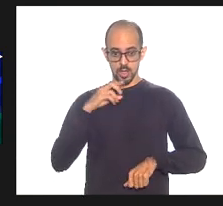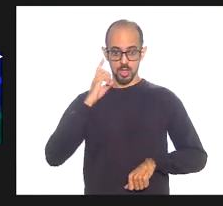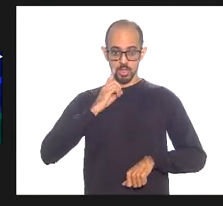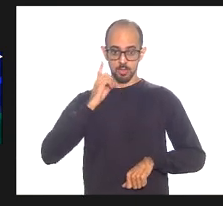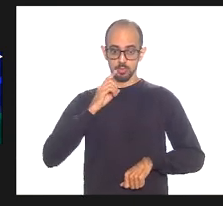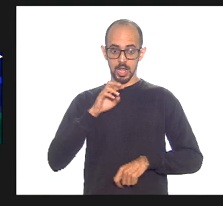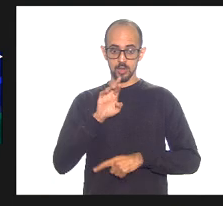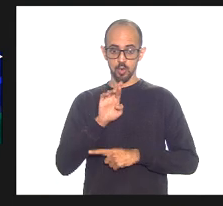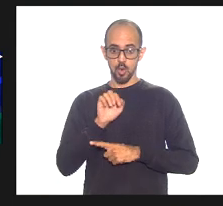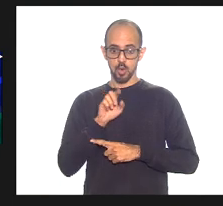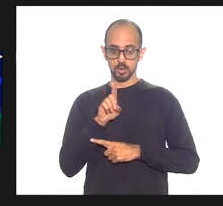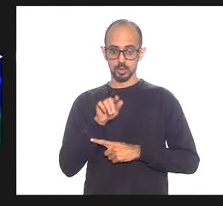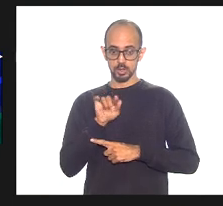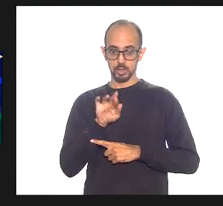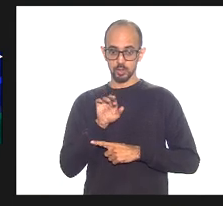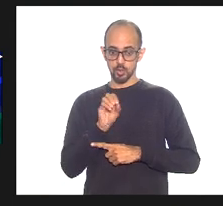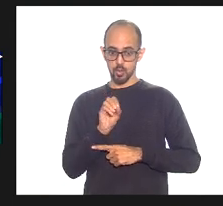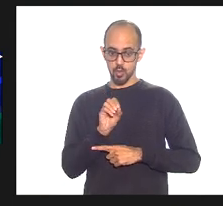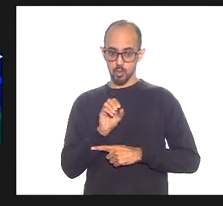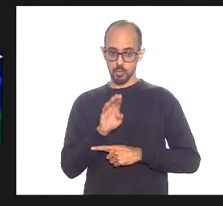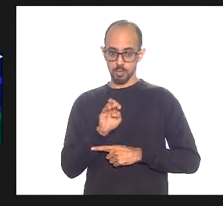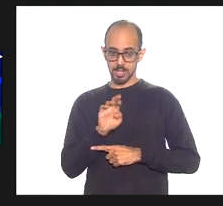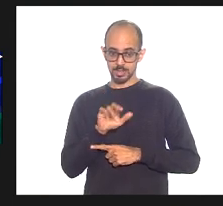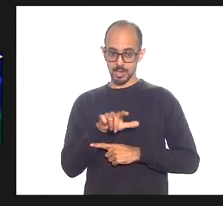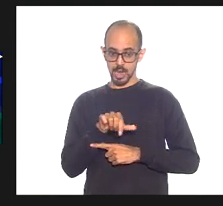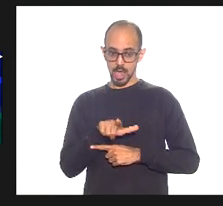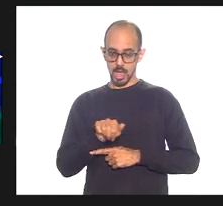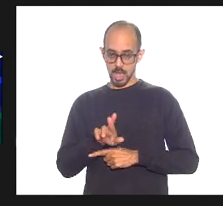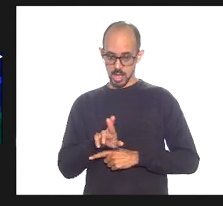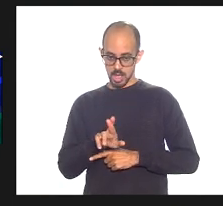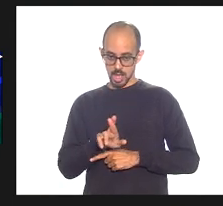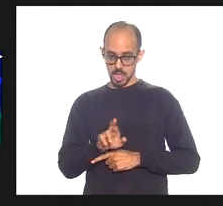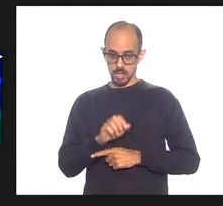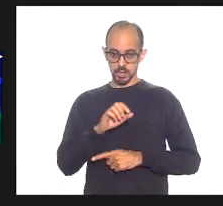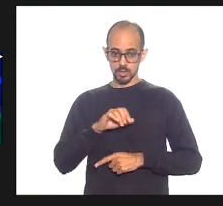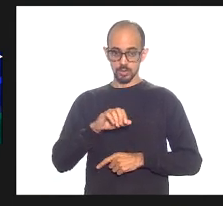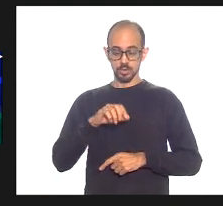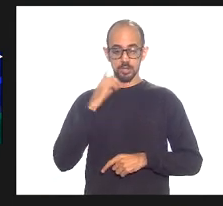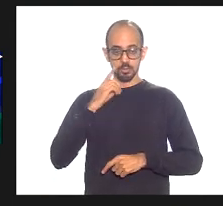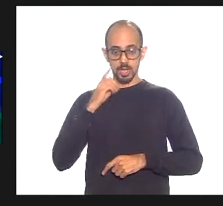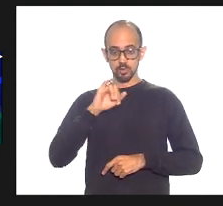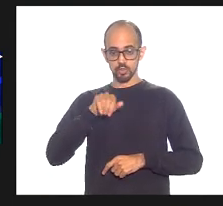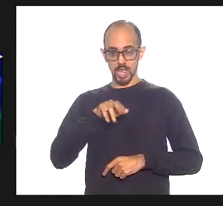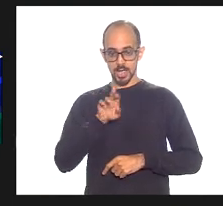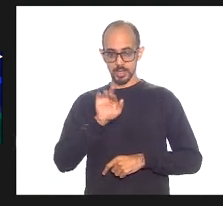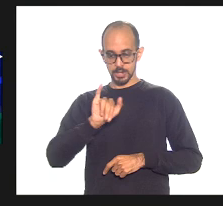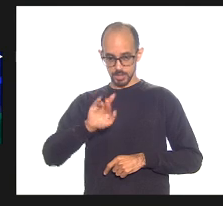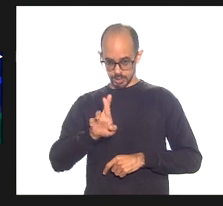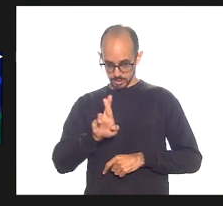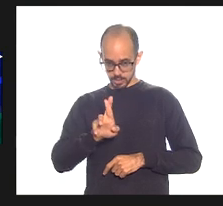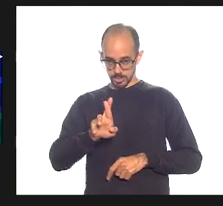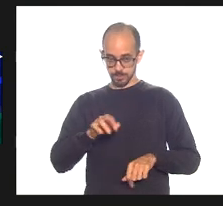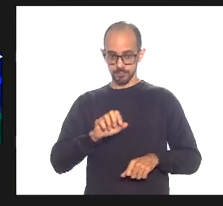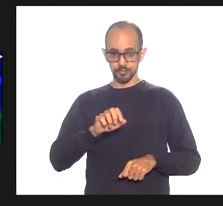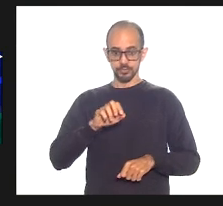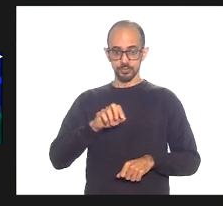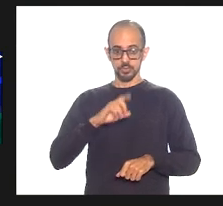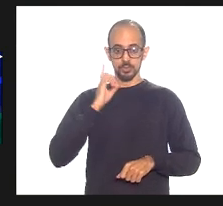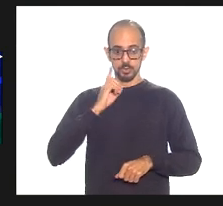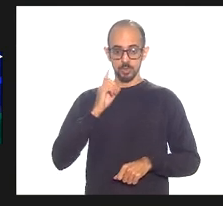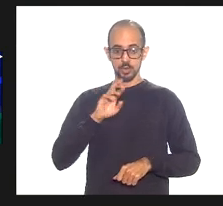Rodrigo parcelar o deputado Jair Bittencourt o deputado Rodrigo